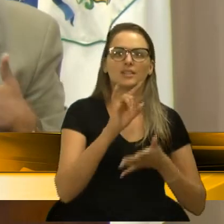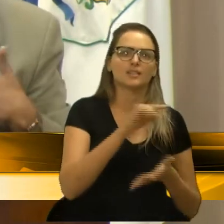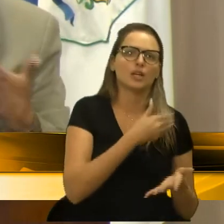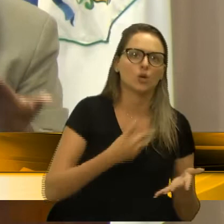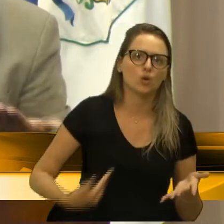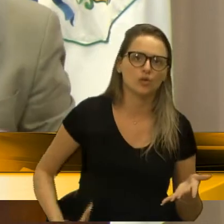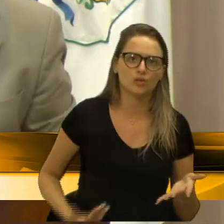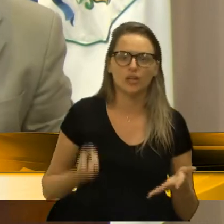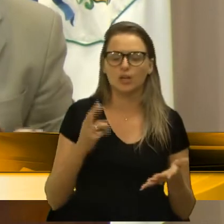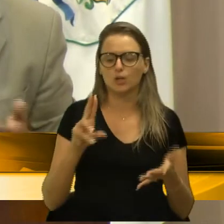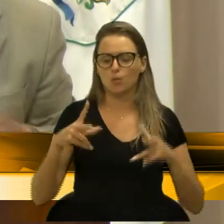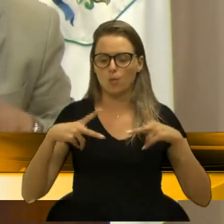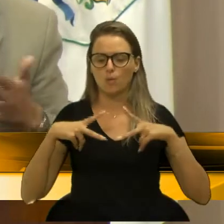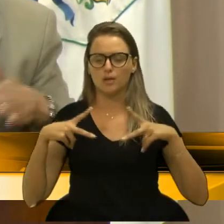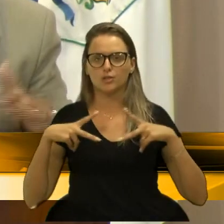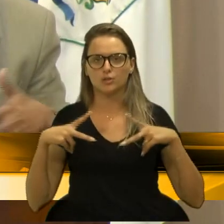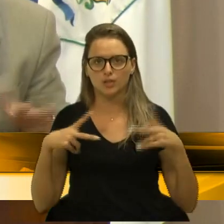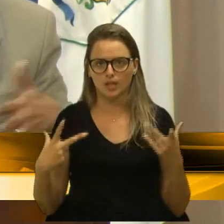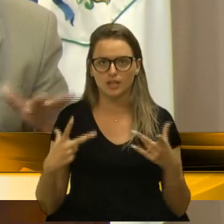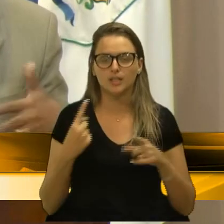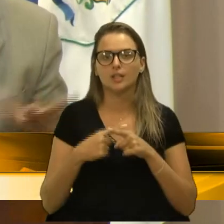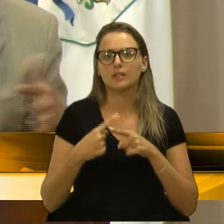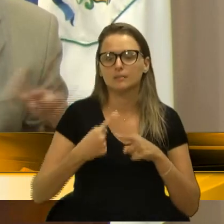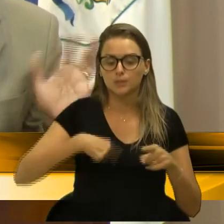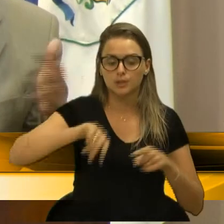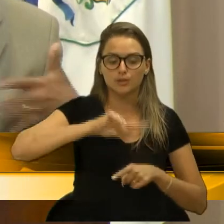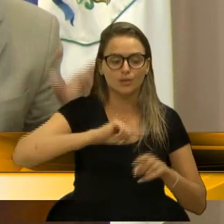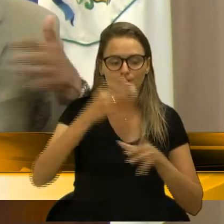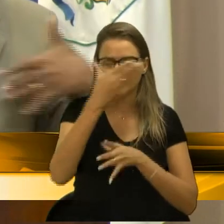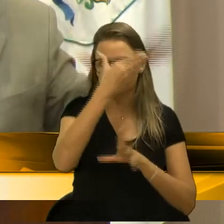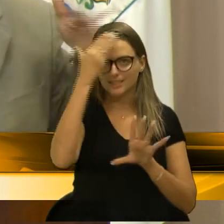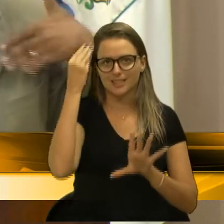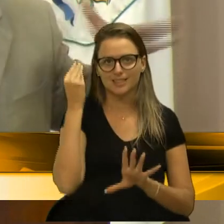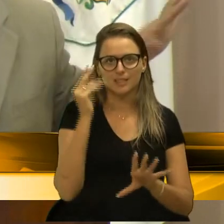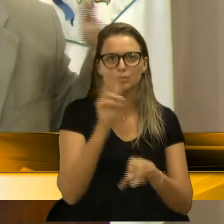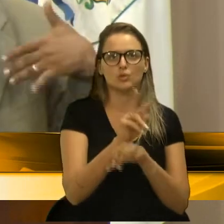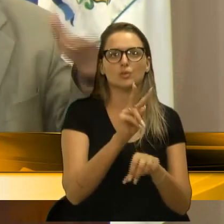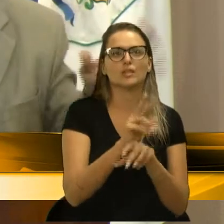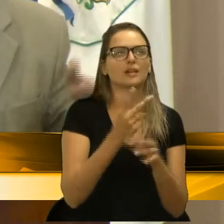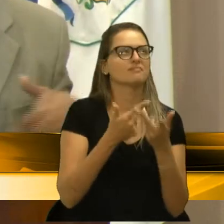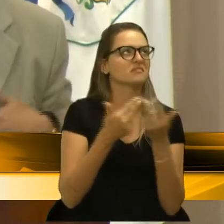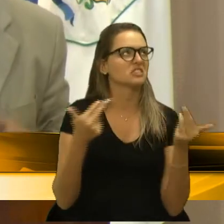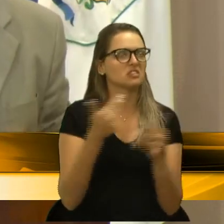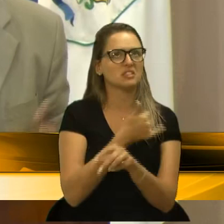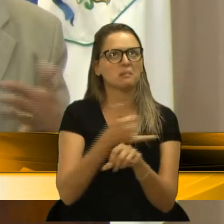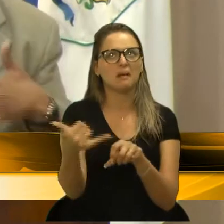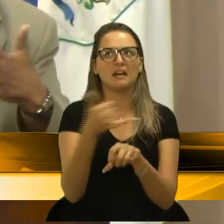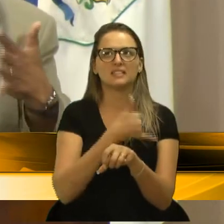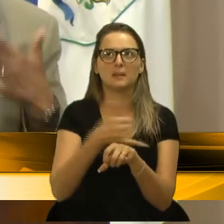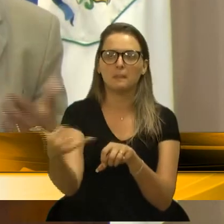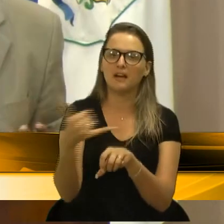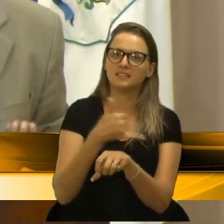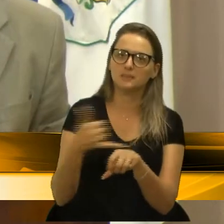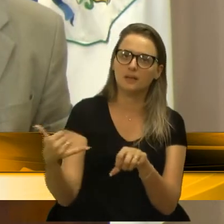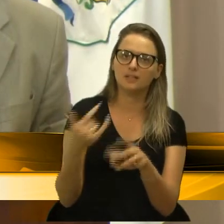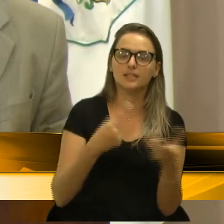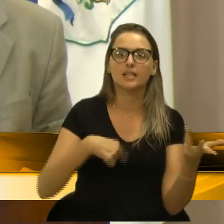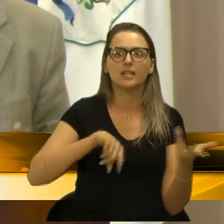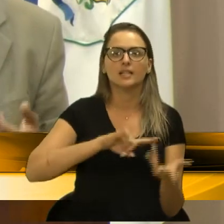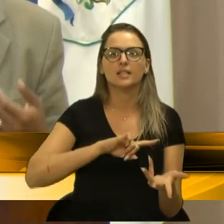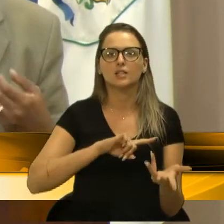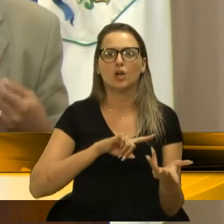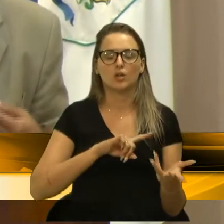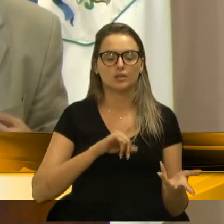a individualidade de cada um. E nós estamos esquecendo isso no dia a dia, sabe? As coisas estão passando ao largo, e nós, como formadores de opinião, nós